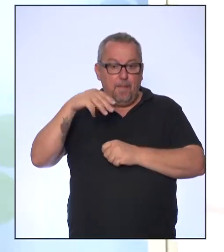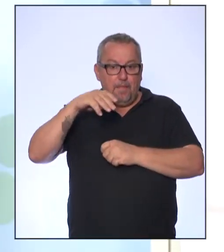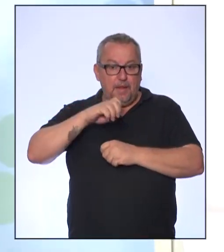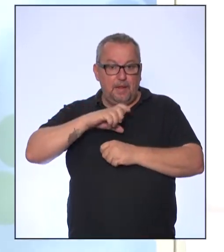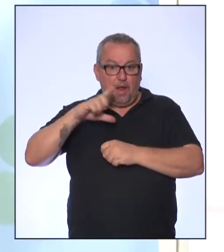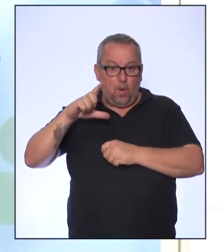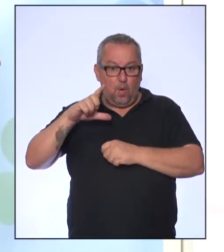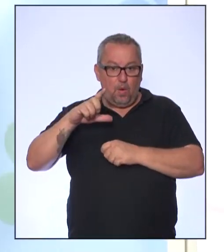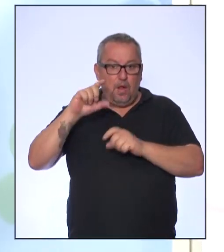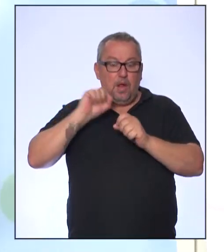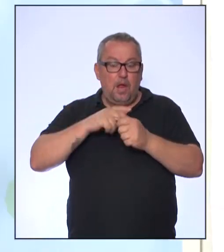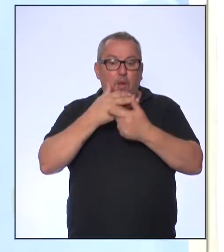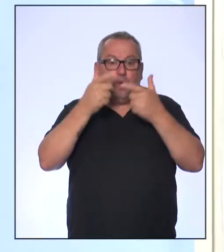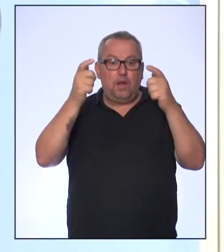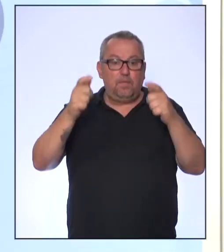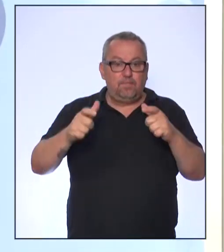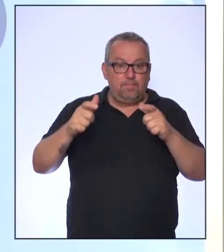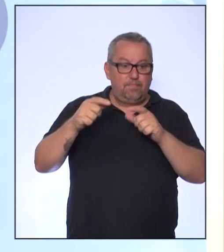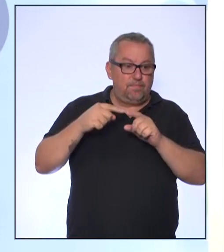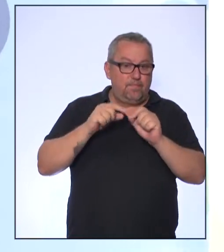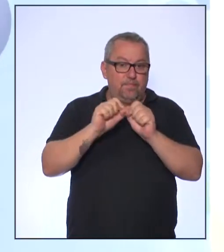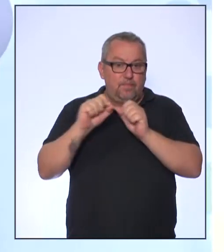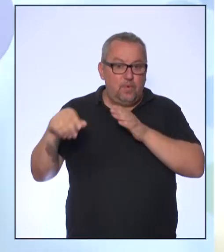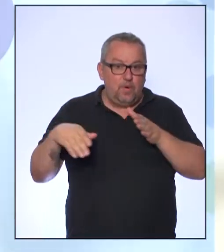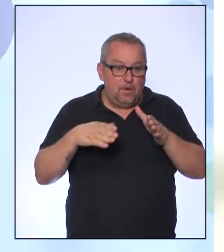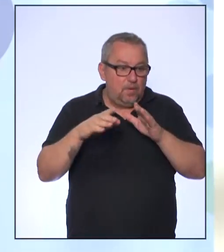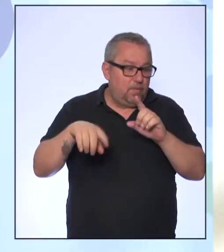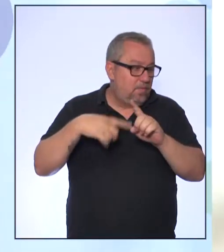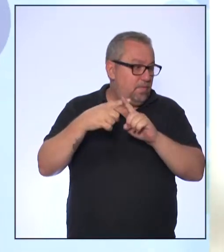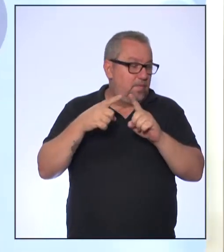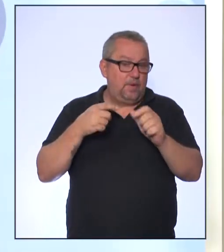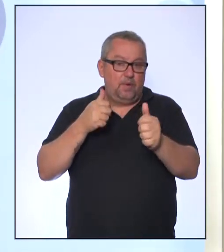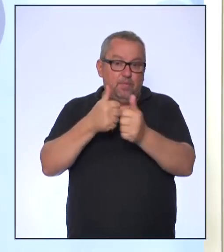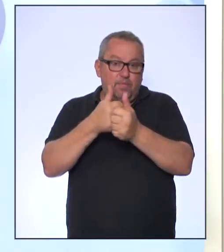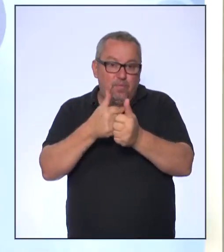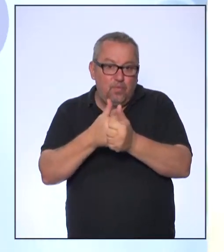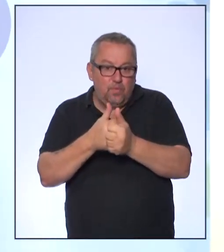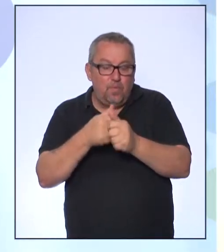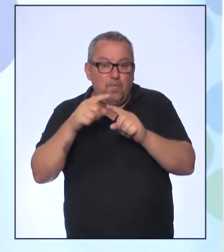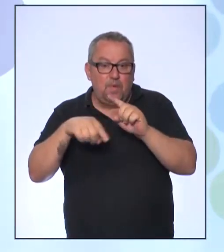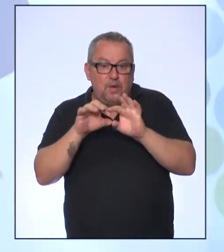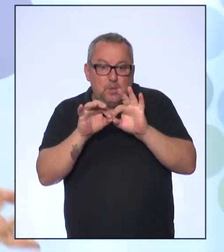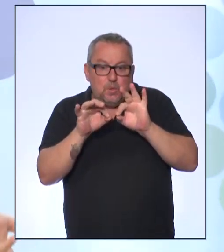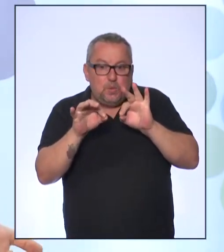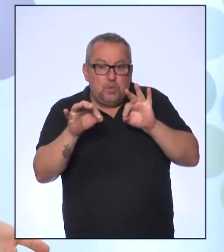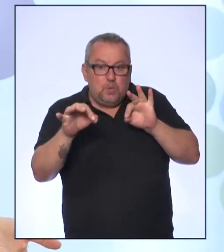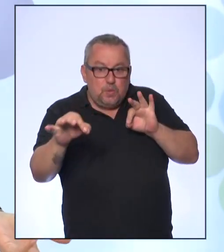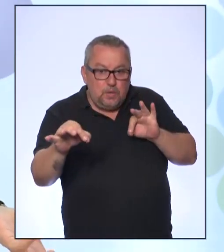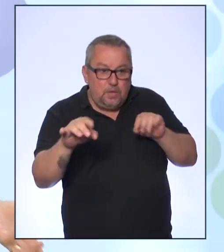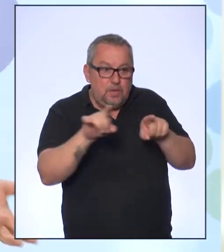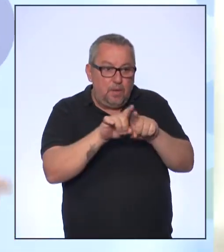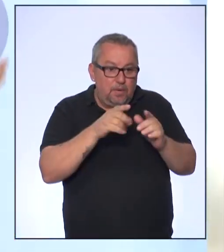documento que ele te leva para vários caminhos. Você pode seguir um caminho mais longo, um caminho mais curto. Às vezes você pode ir para um caminho e depois